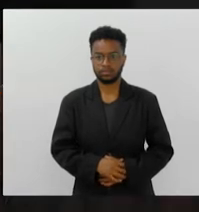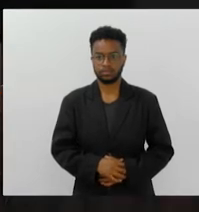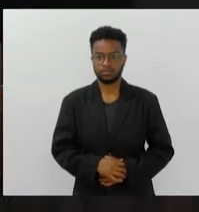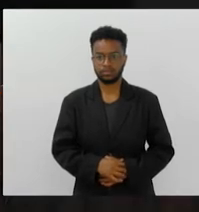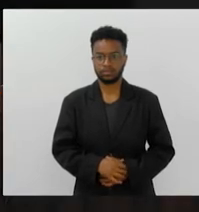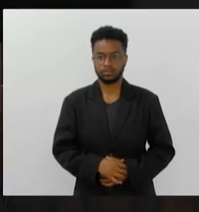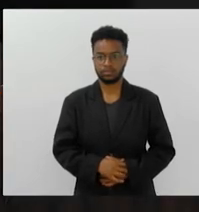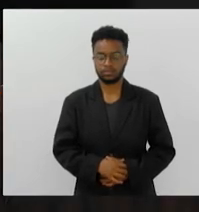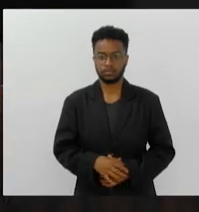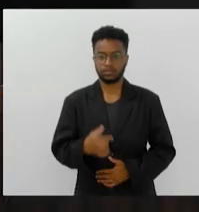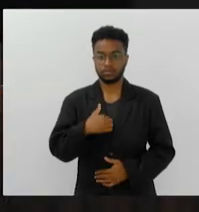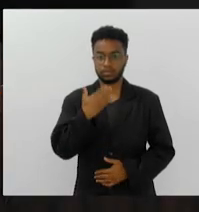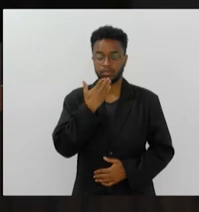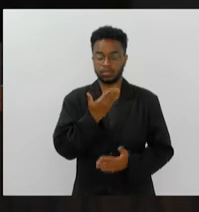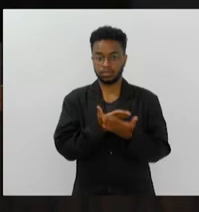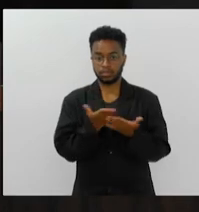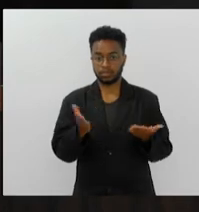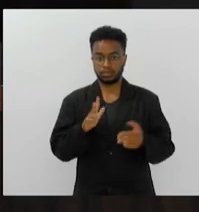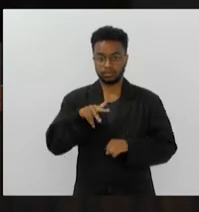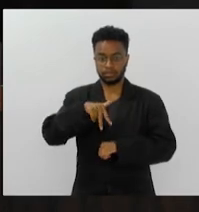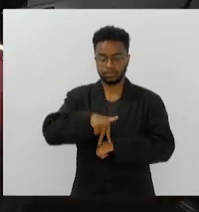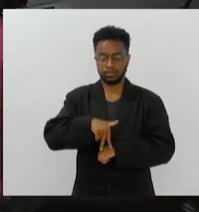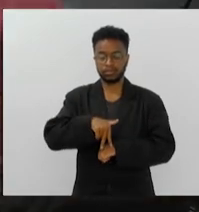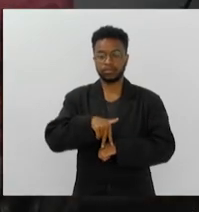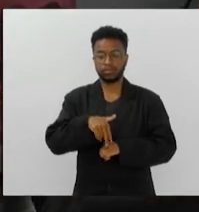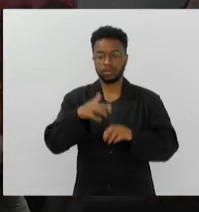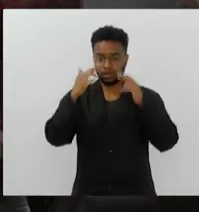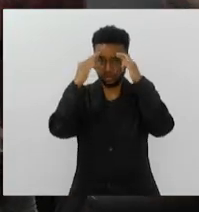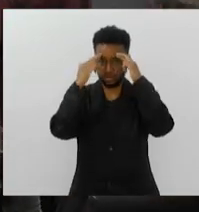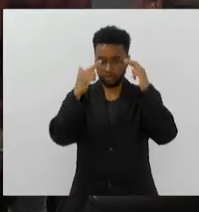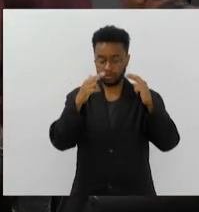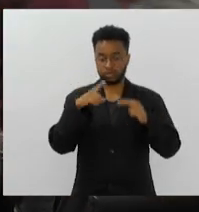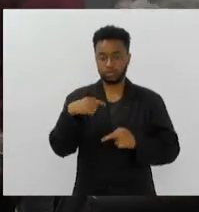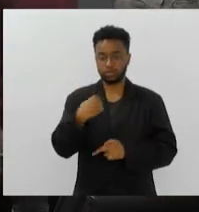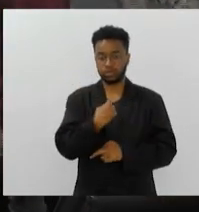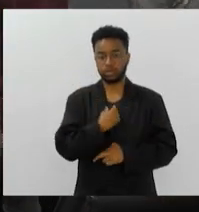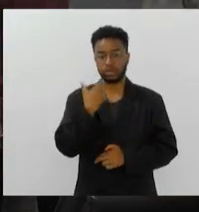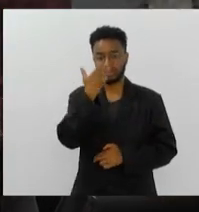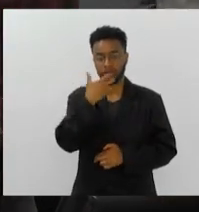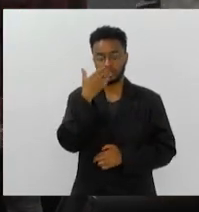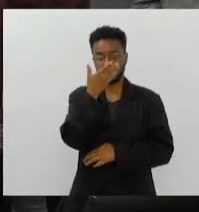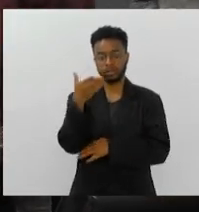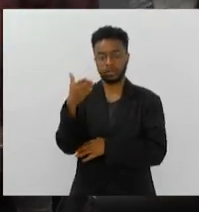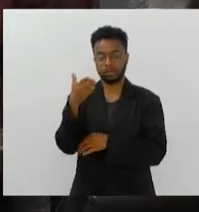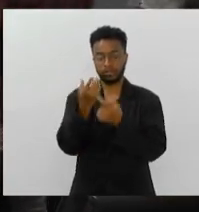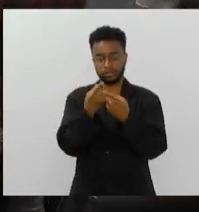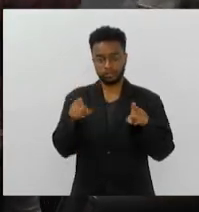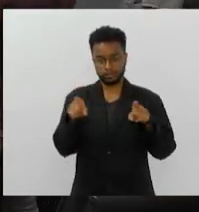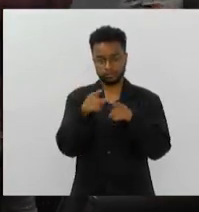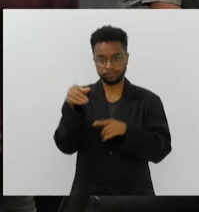Solicito a todos que se coloquem em posição de respeito para ouvirmos o hino nacional brasileiro.